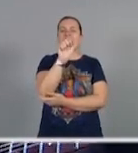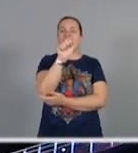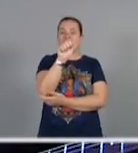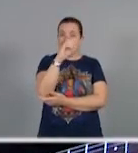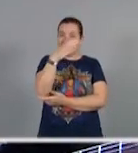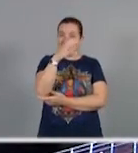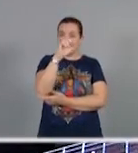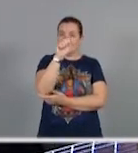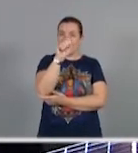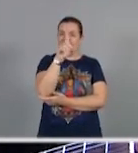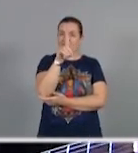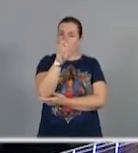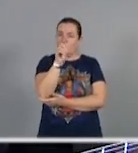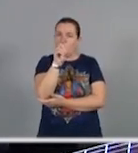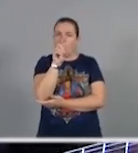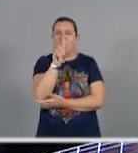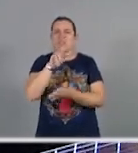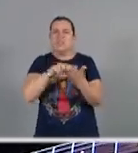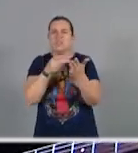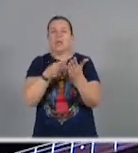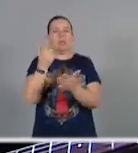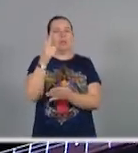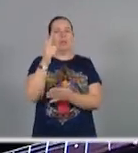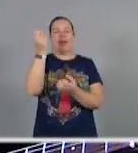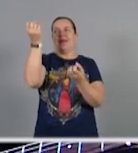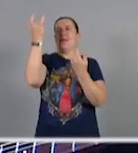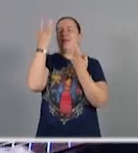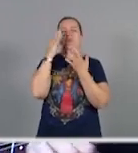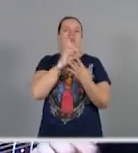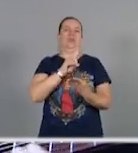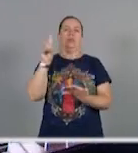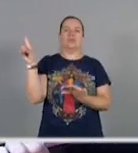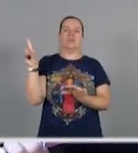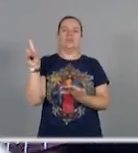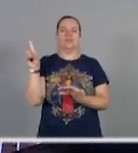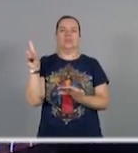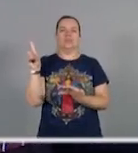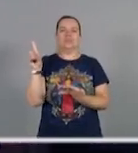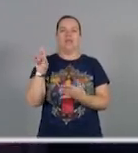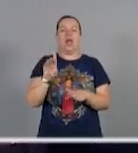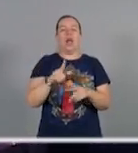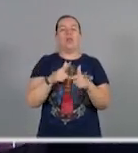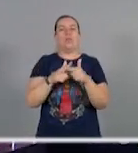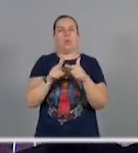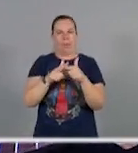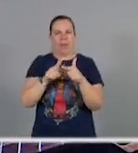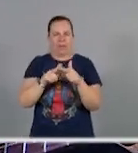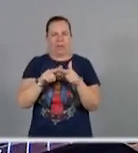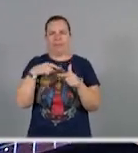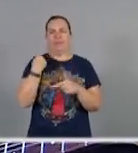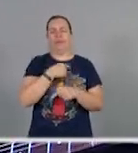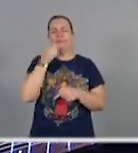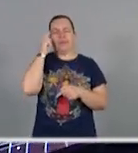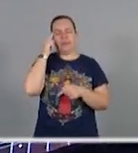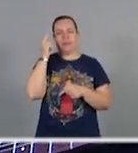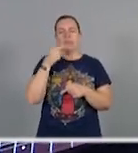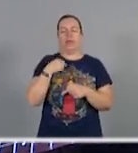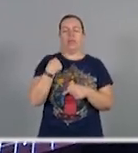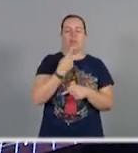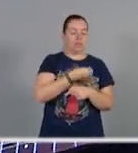Nós podemos, e o problema é que nós achamos que a nossa vida, ela é sempre um